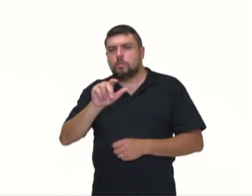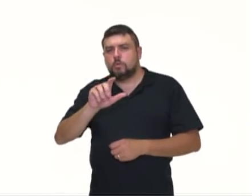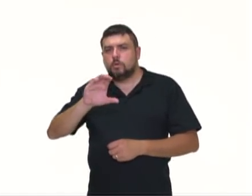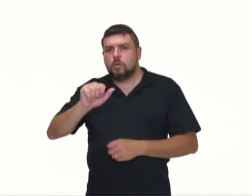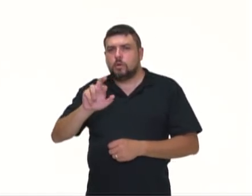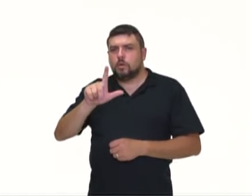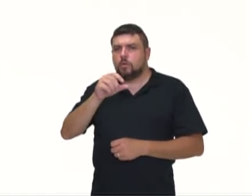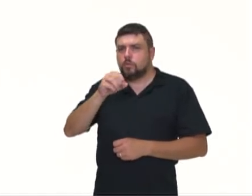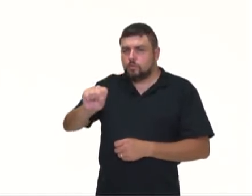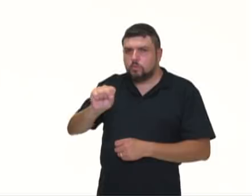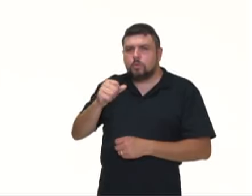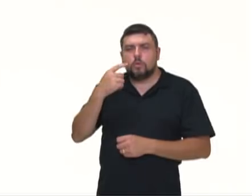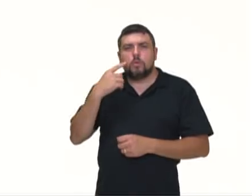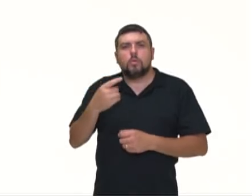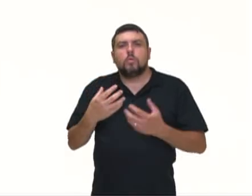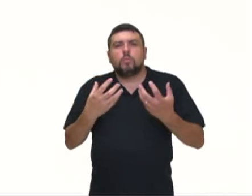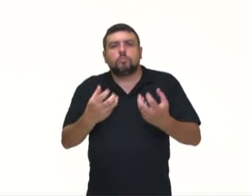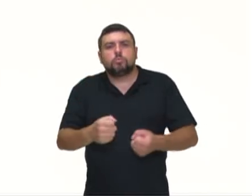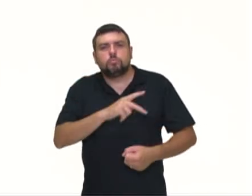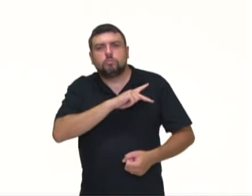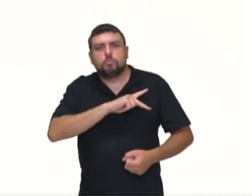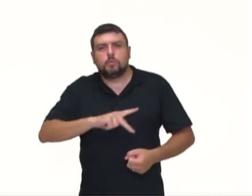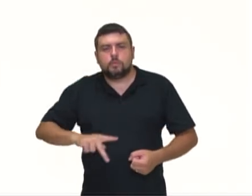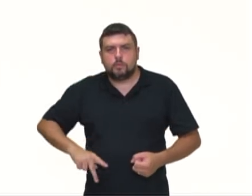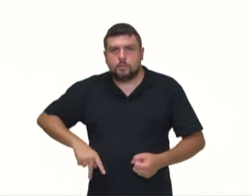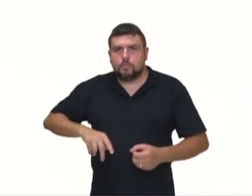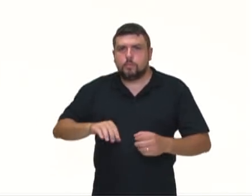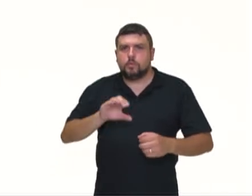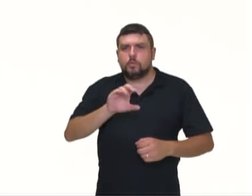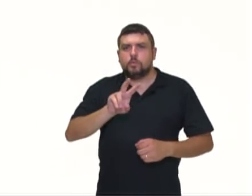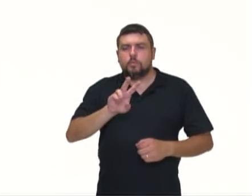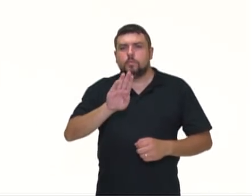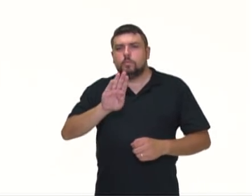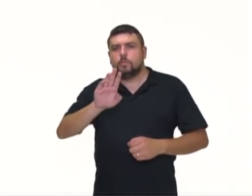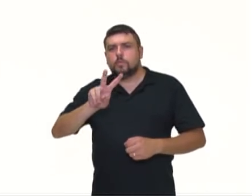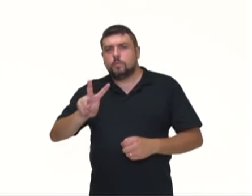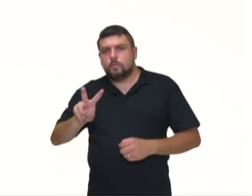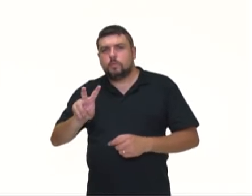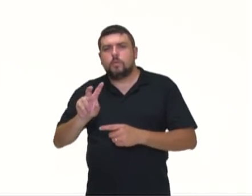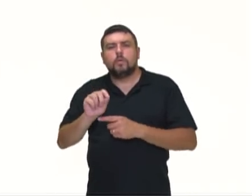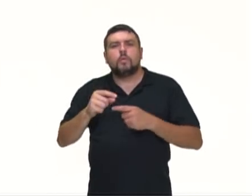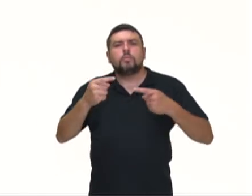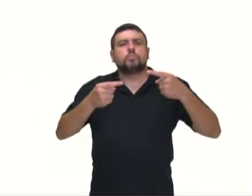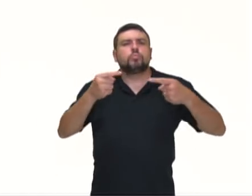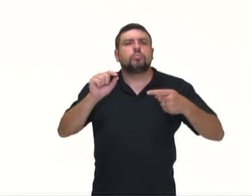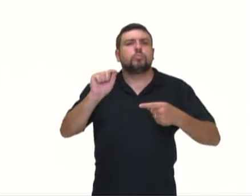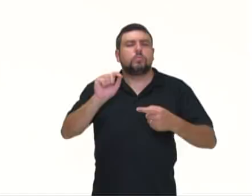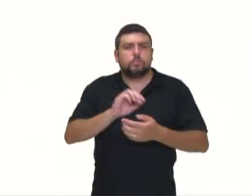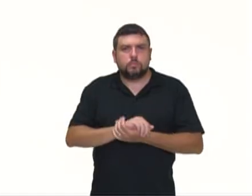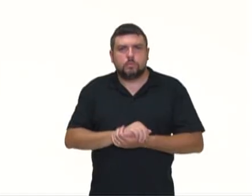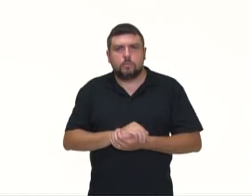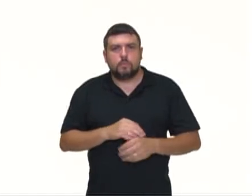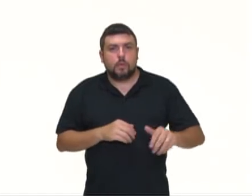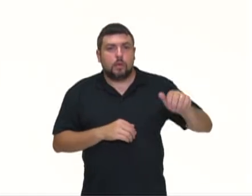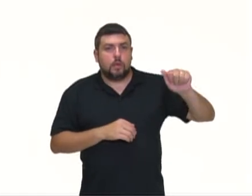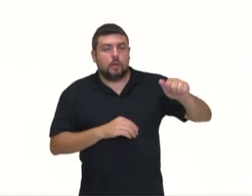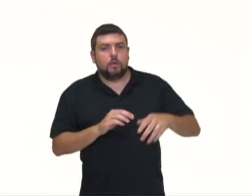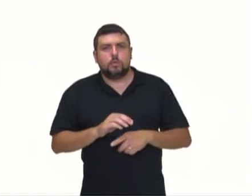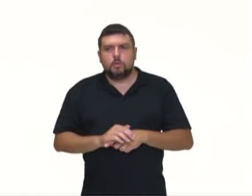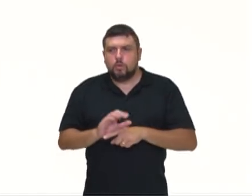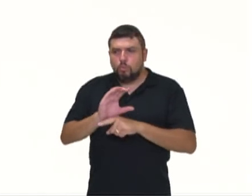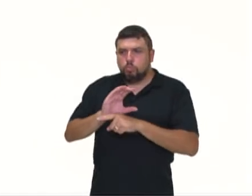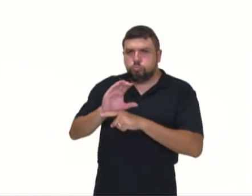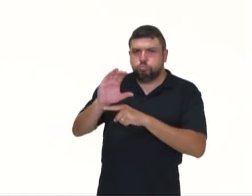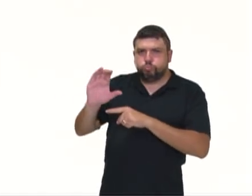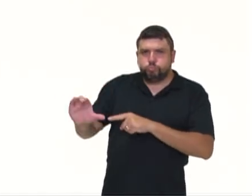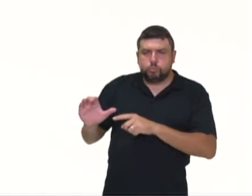a presidência da Confederação Brasileira de Voleibol com um discurso de, alternativa A, investimentos financeiros no